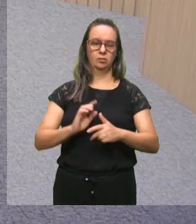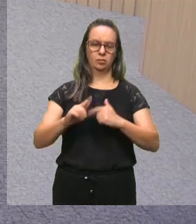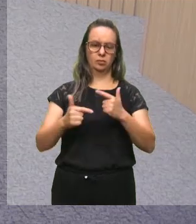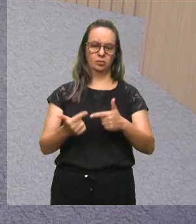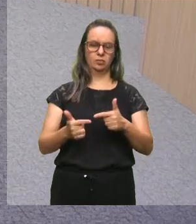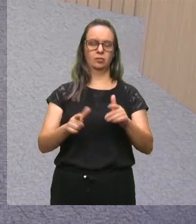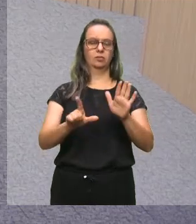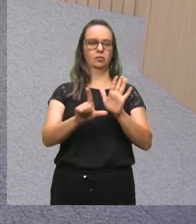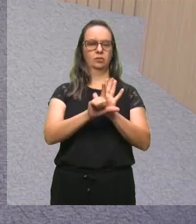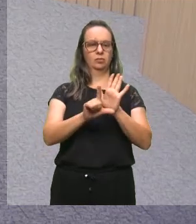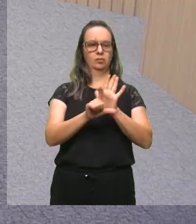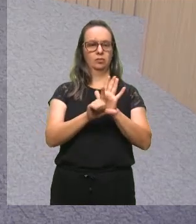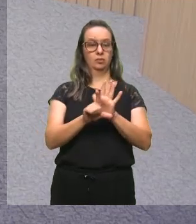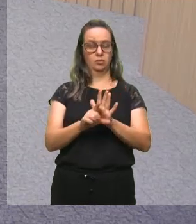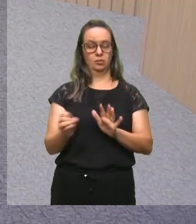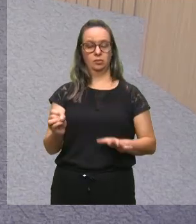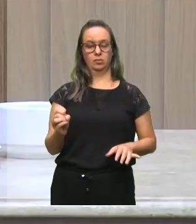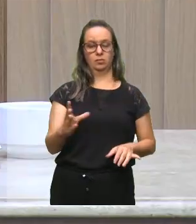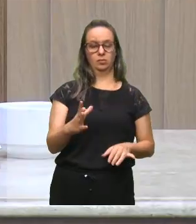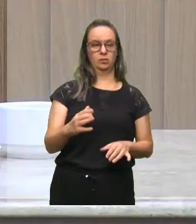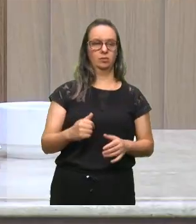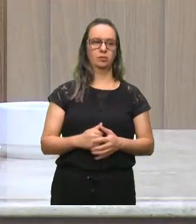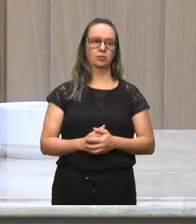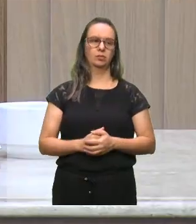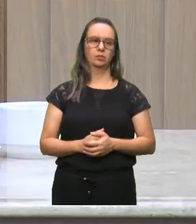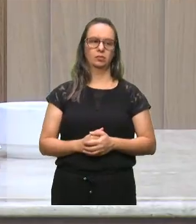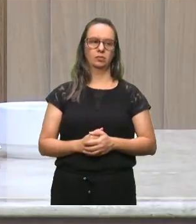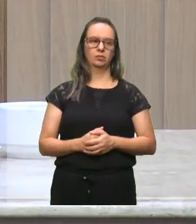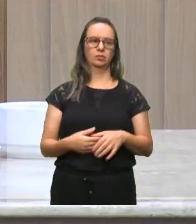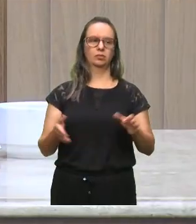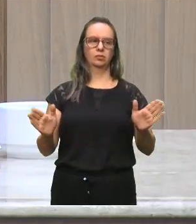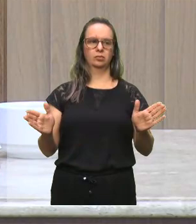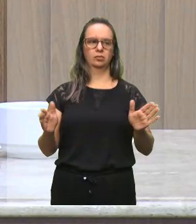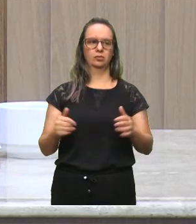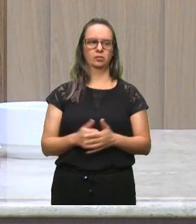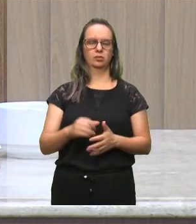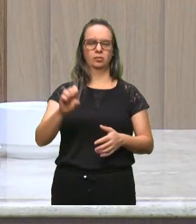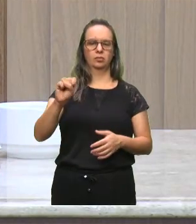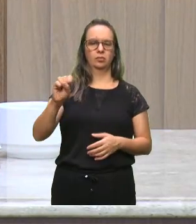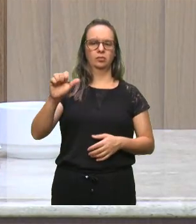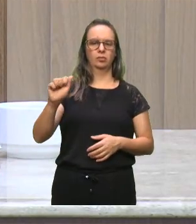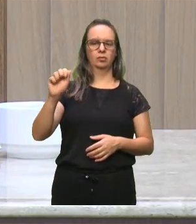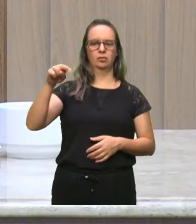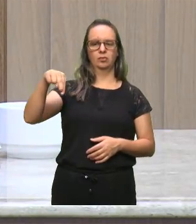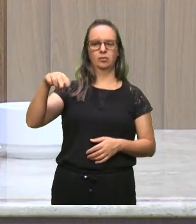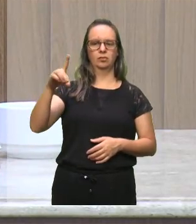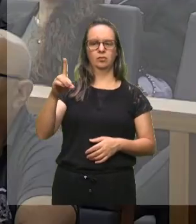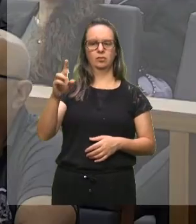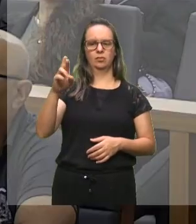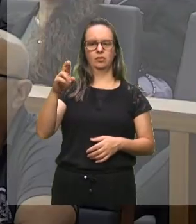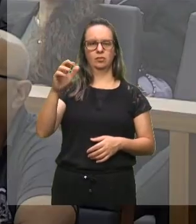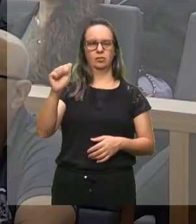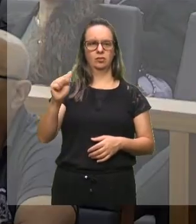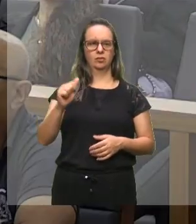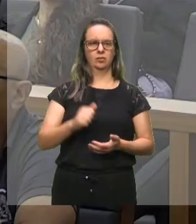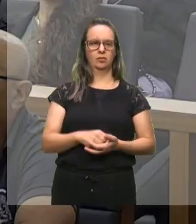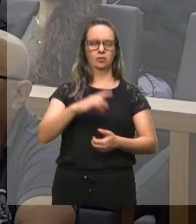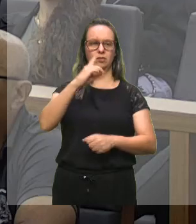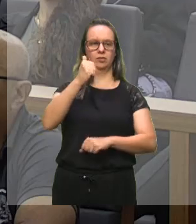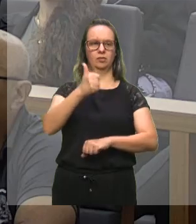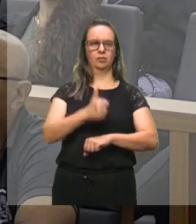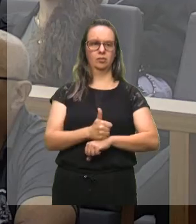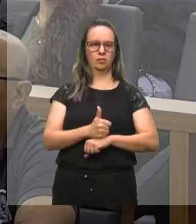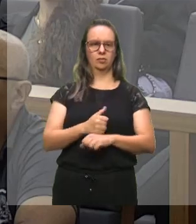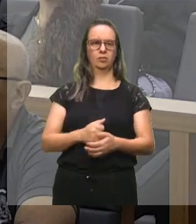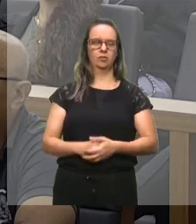município. Então, seguindo com a lista de inscrição, chamamos agora Sandra Carvalho da Silva, diretora administrativa da cooperativa